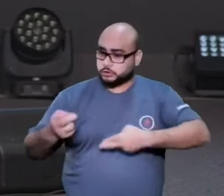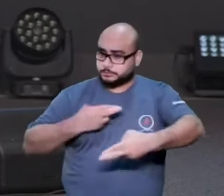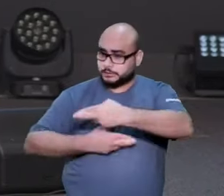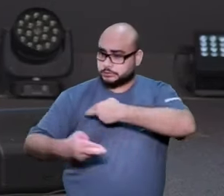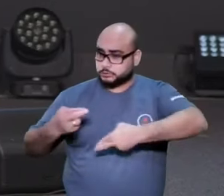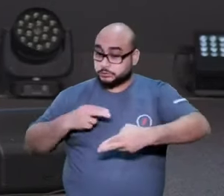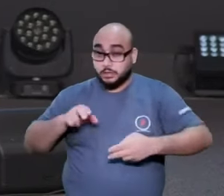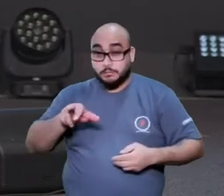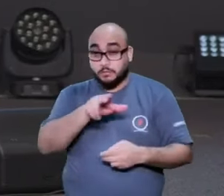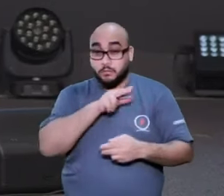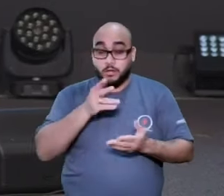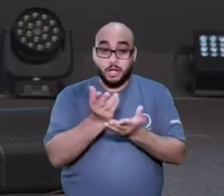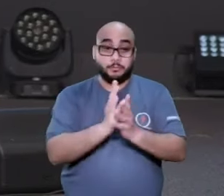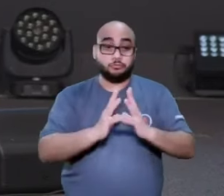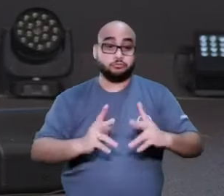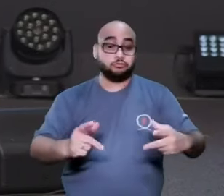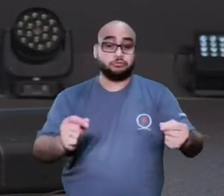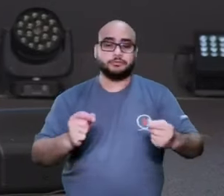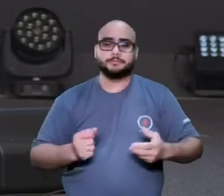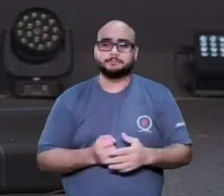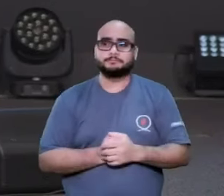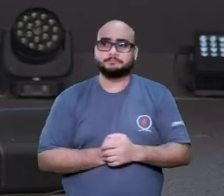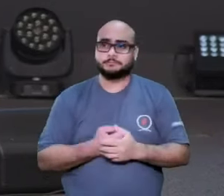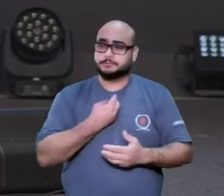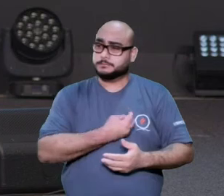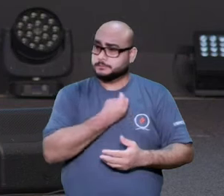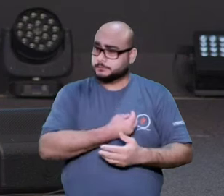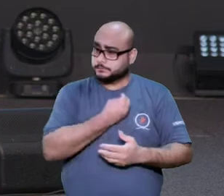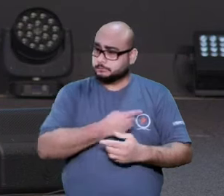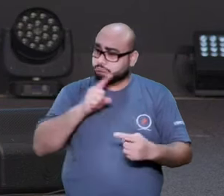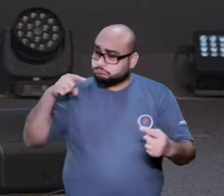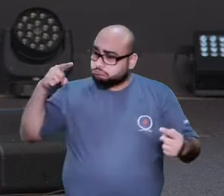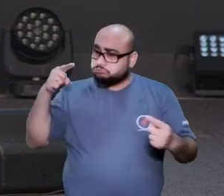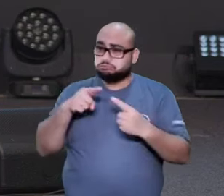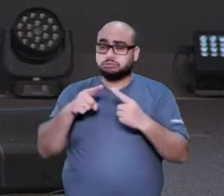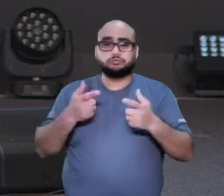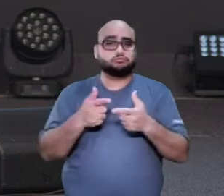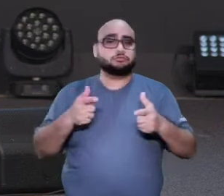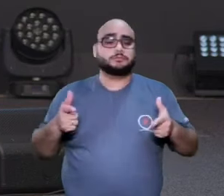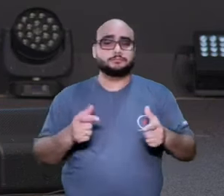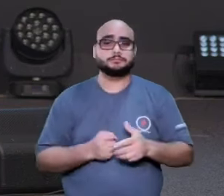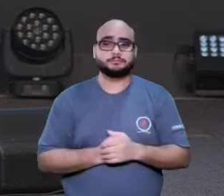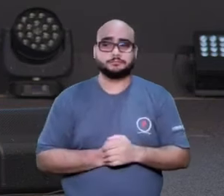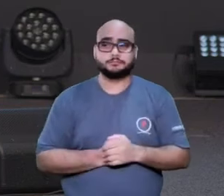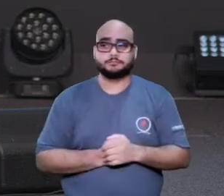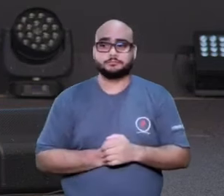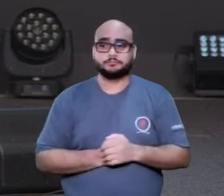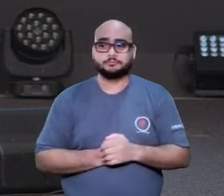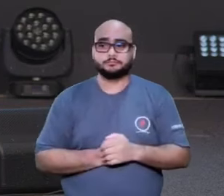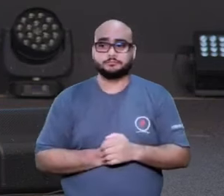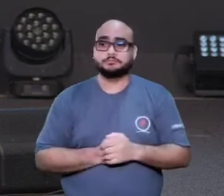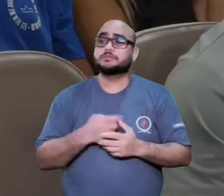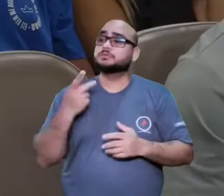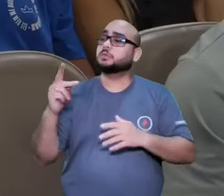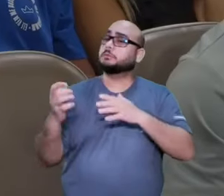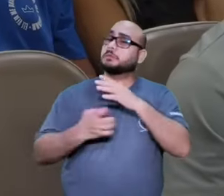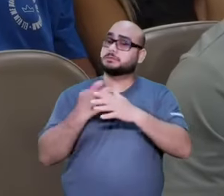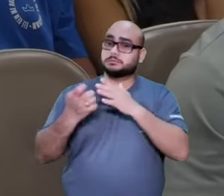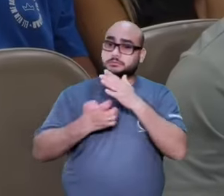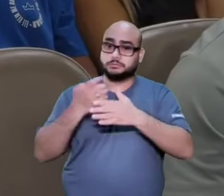e acha que a vida não tem mais sentido para ele ou para ela a sua empresa entra em